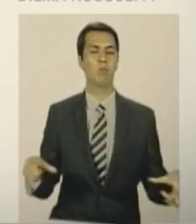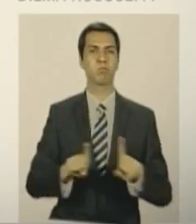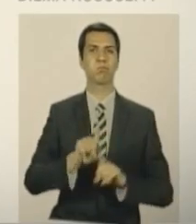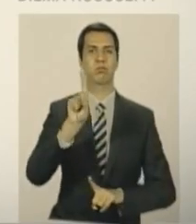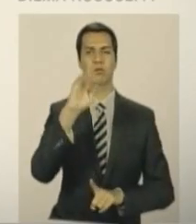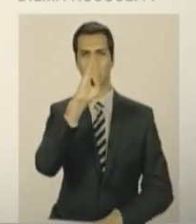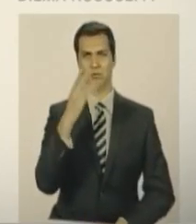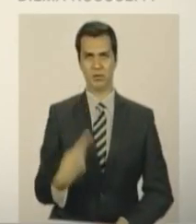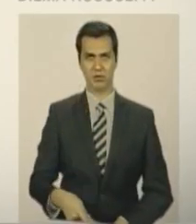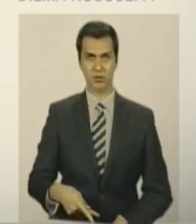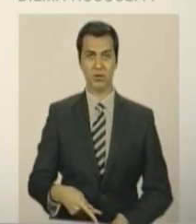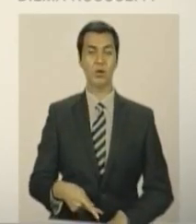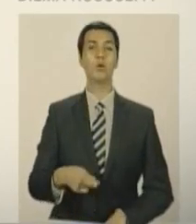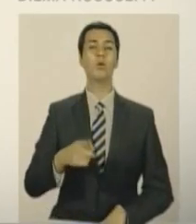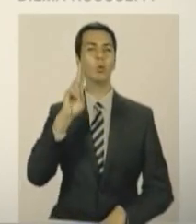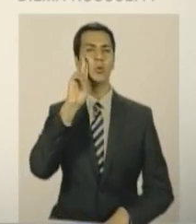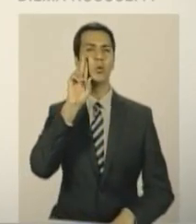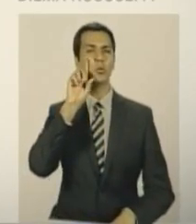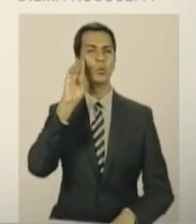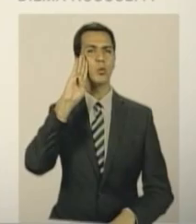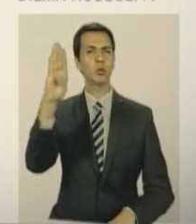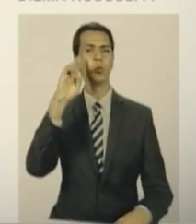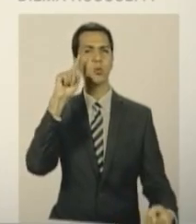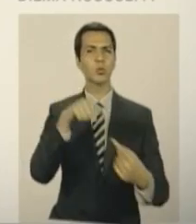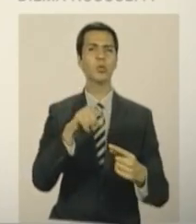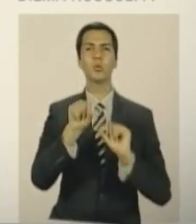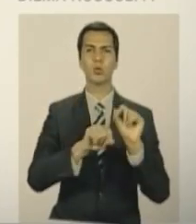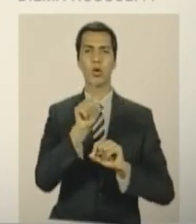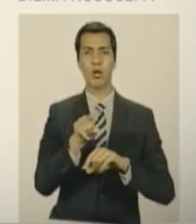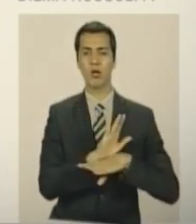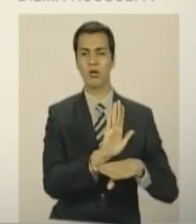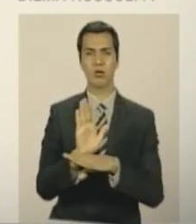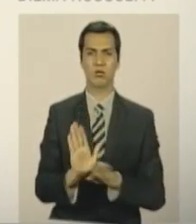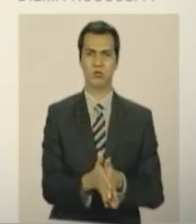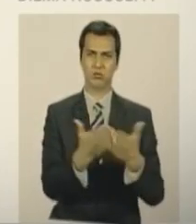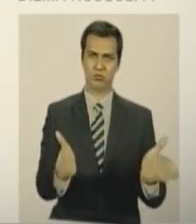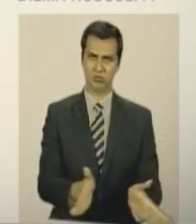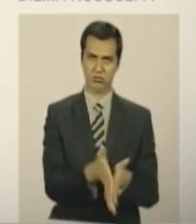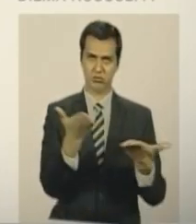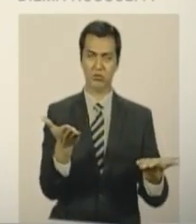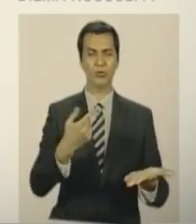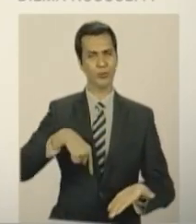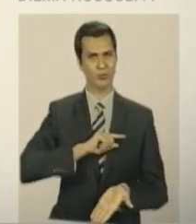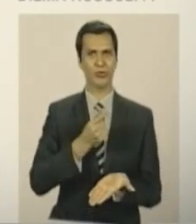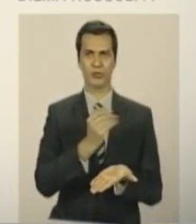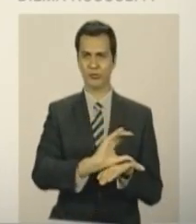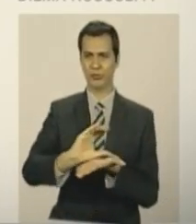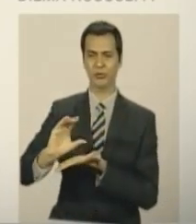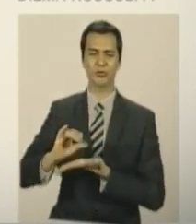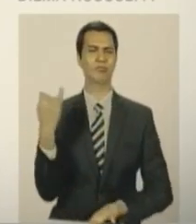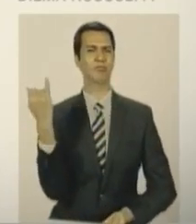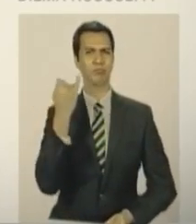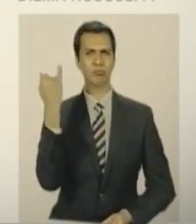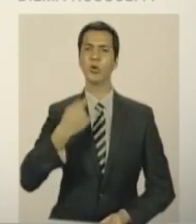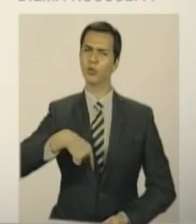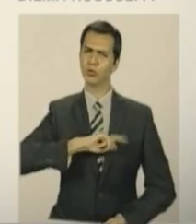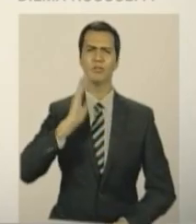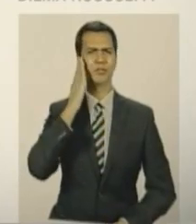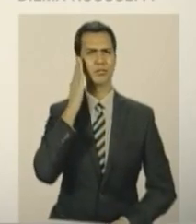atender a população de baixa renda. Este é um investimento que vale a pena. Nós sabemos bem como a casa própria é